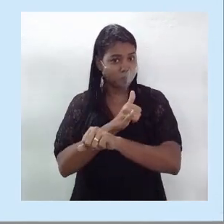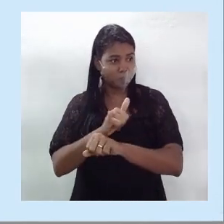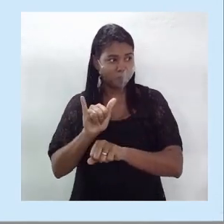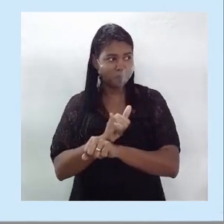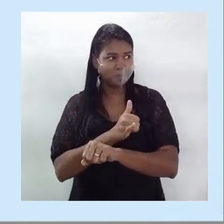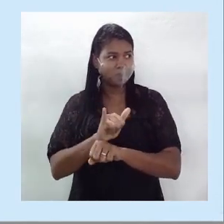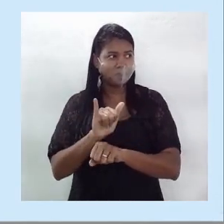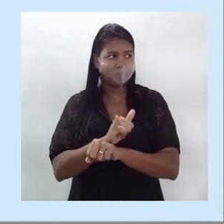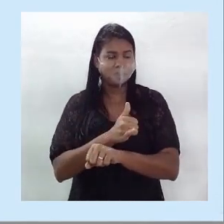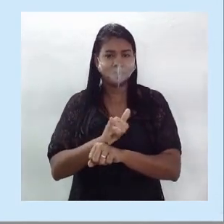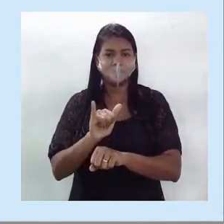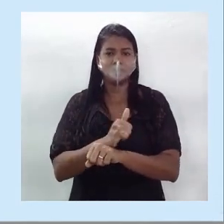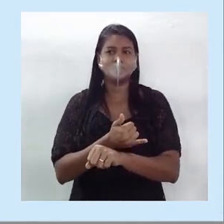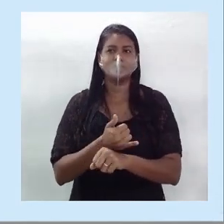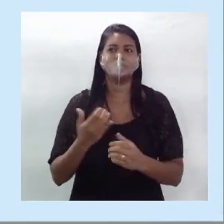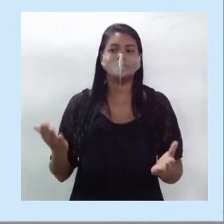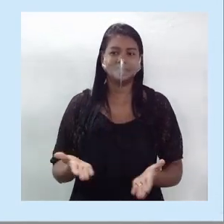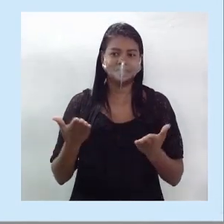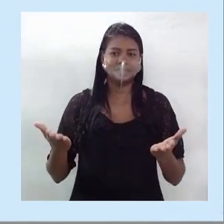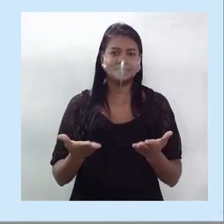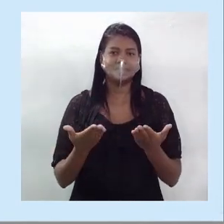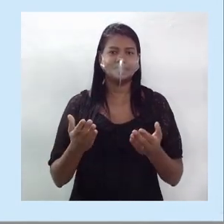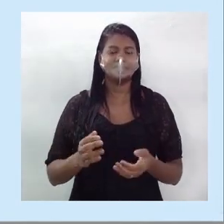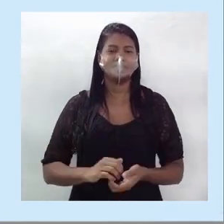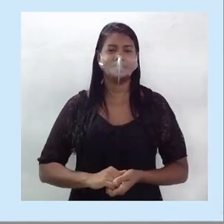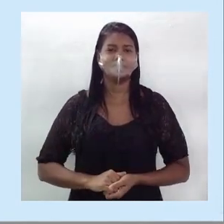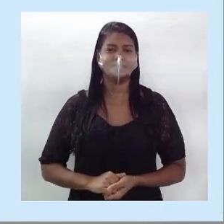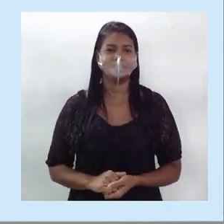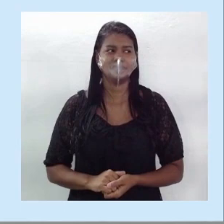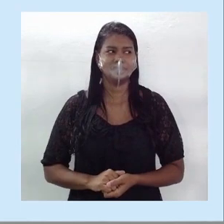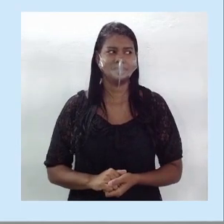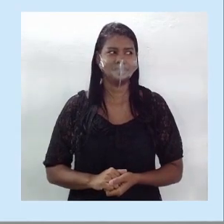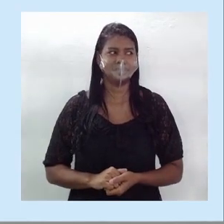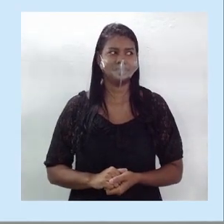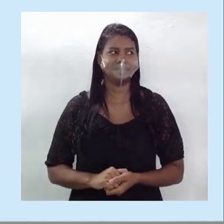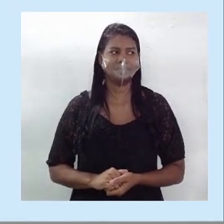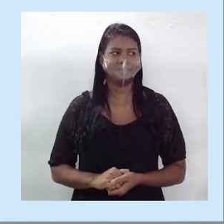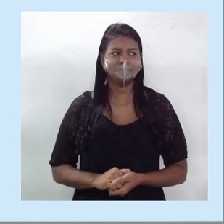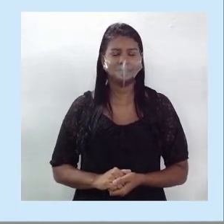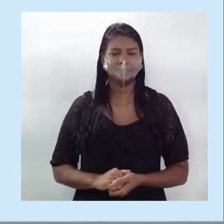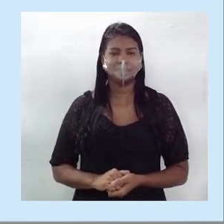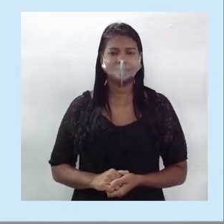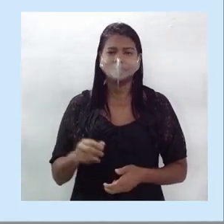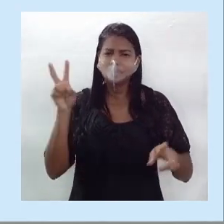gente, porque incentiva muito. E assistam às